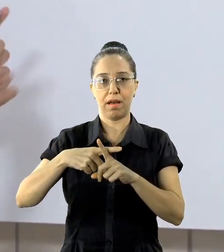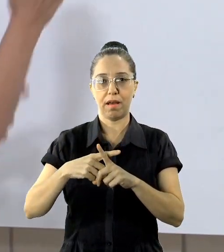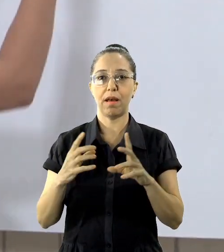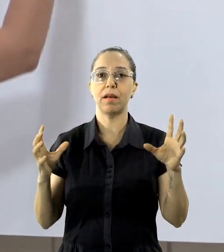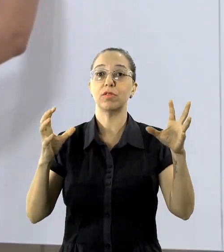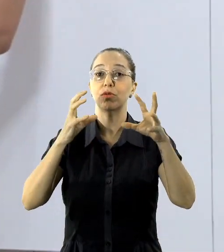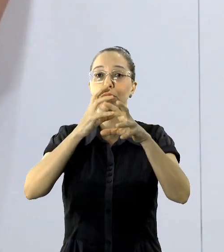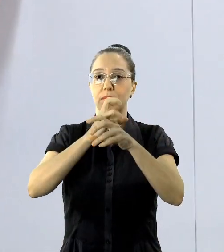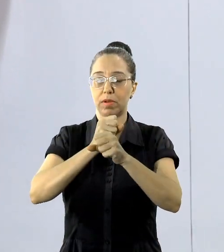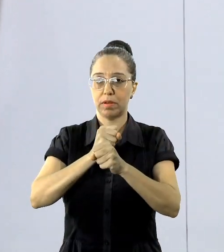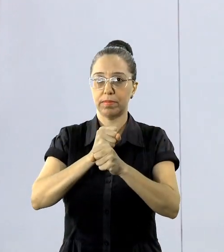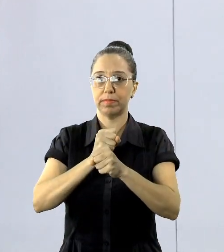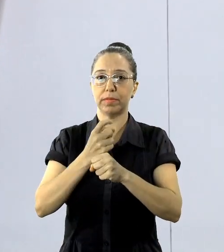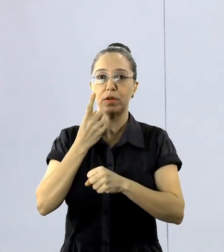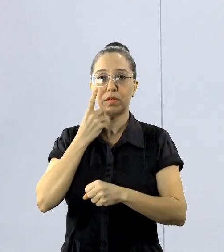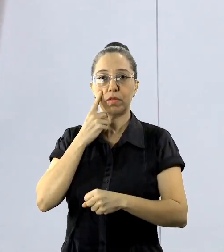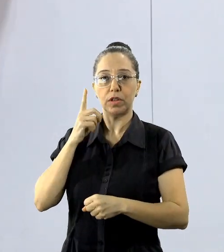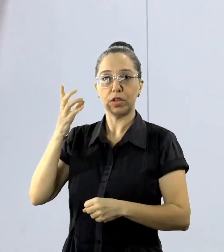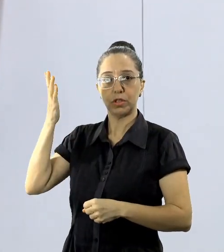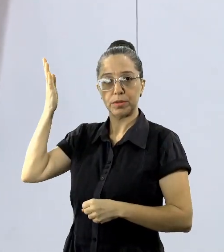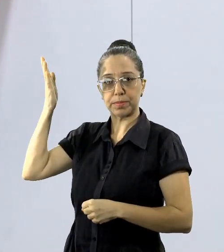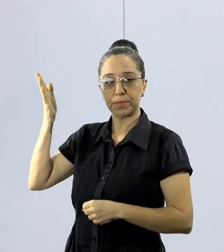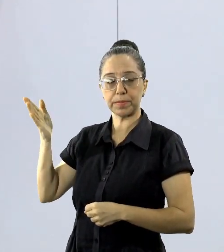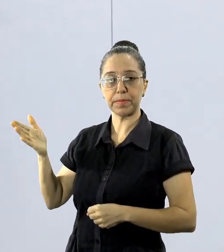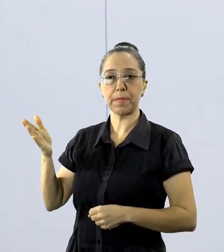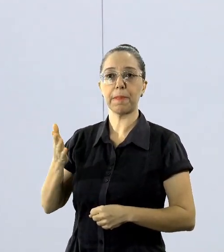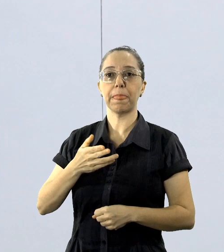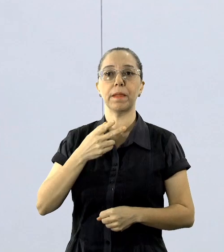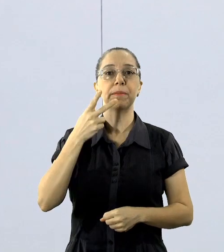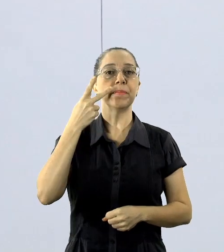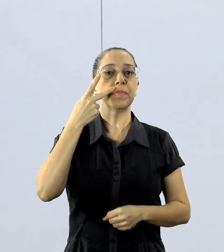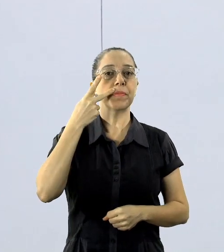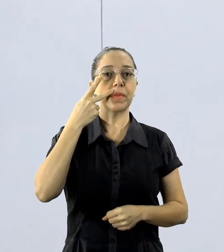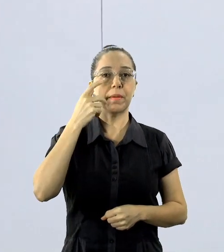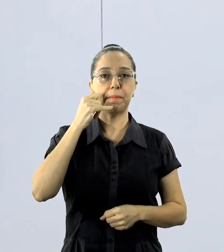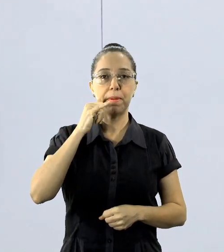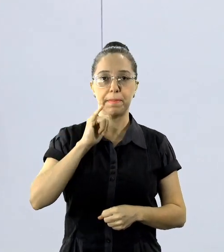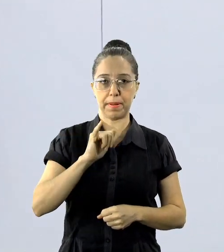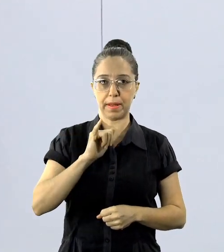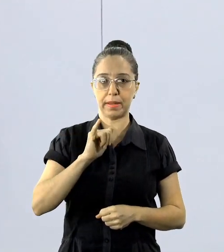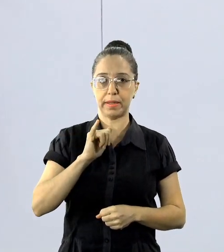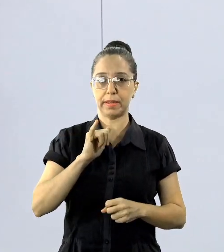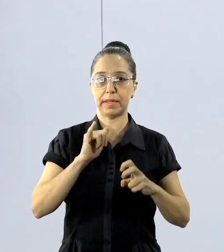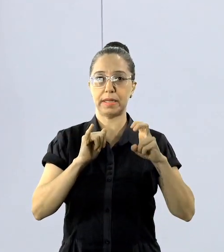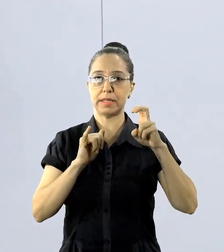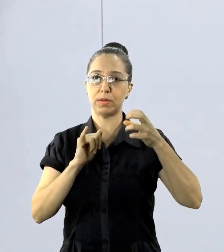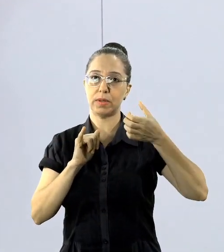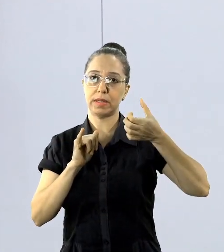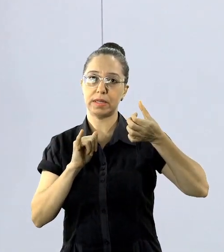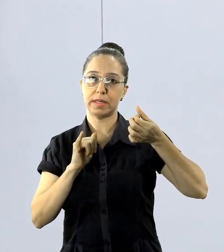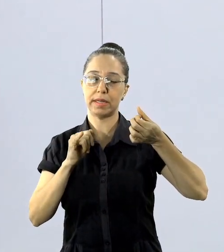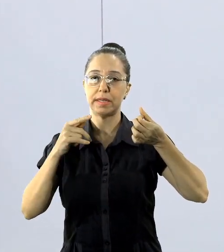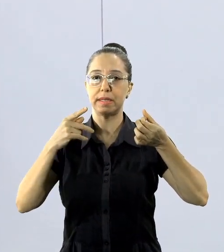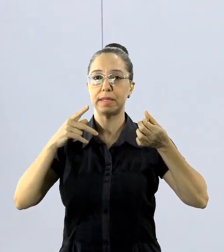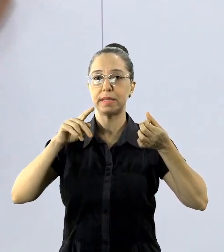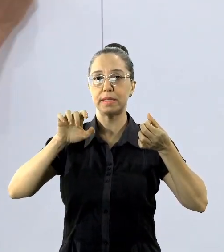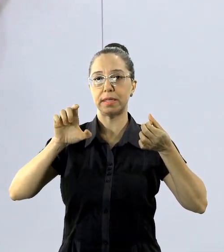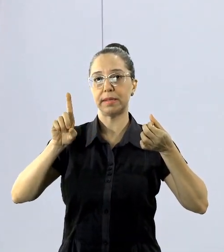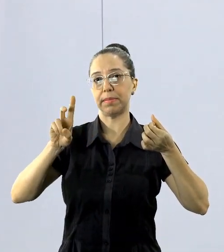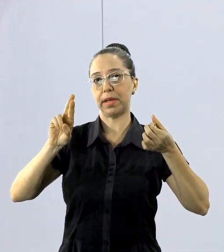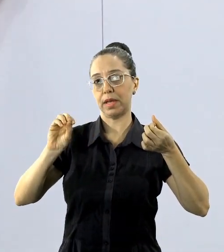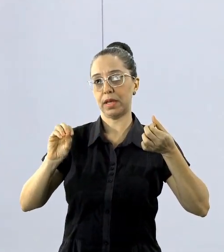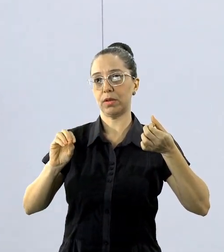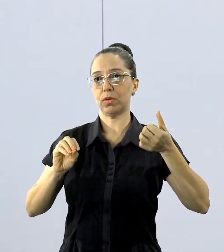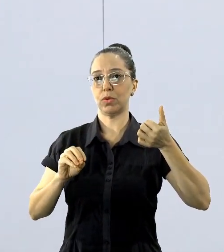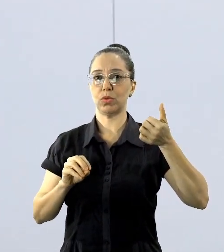mesmo. Pegaremos a idade do pai de Pedro mais a idade de Pedro.